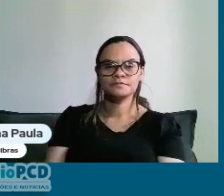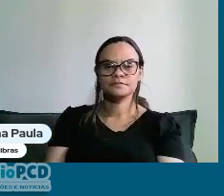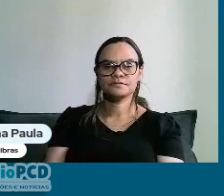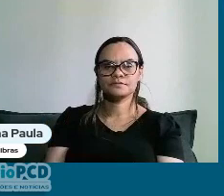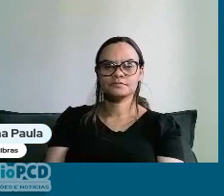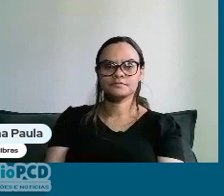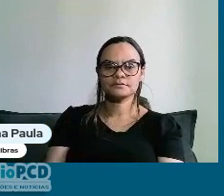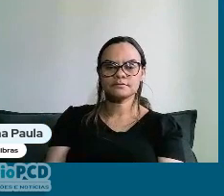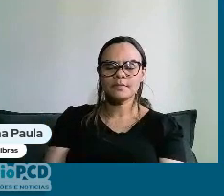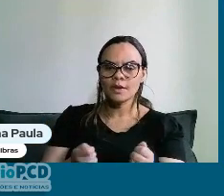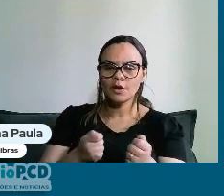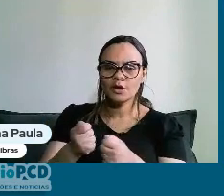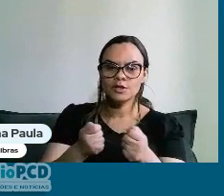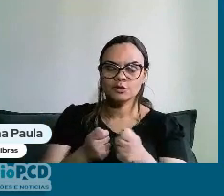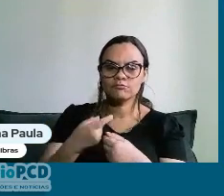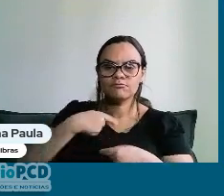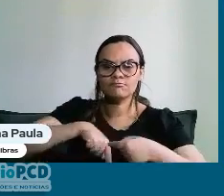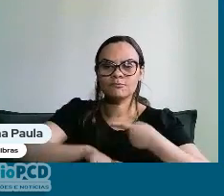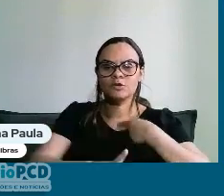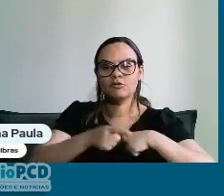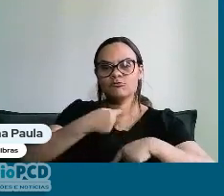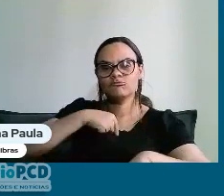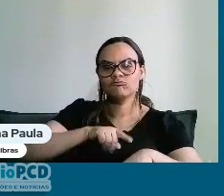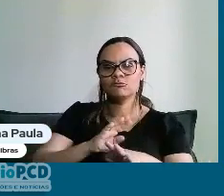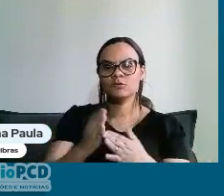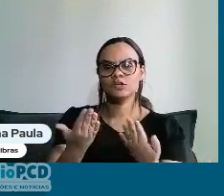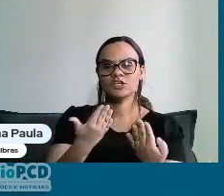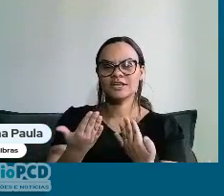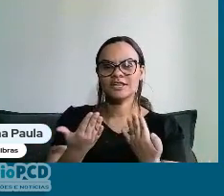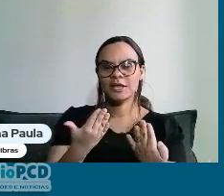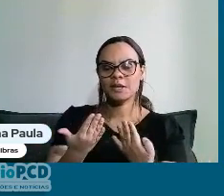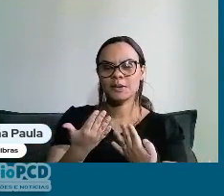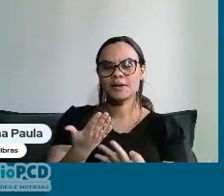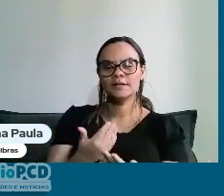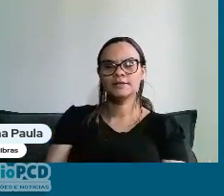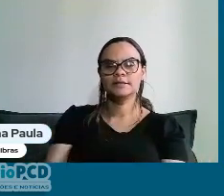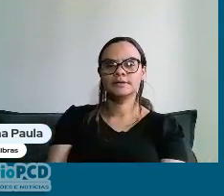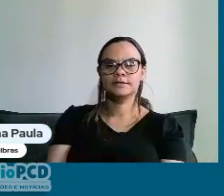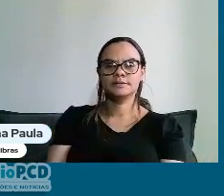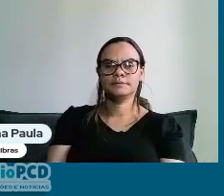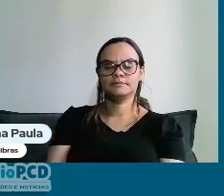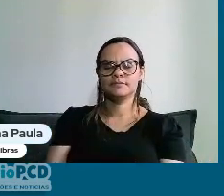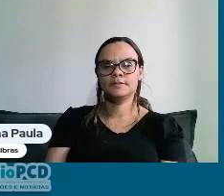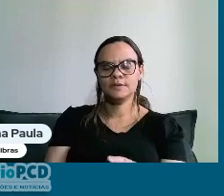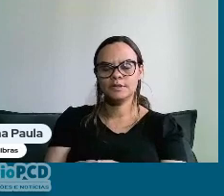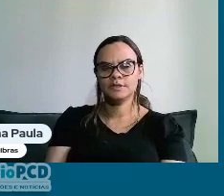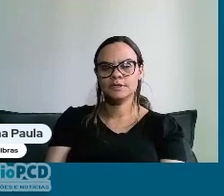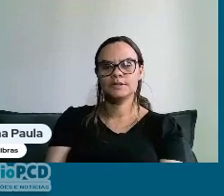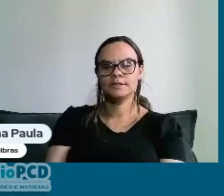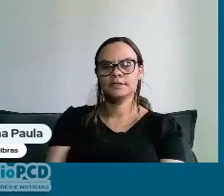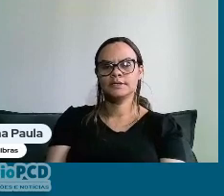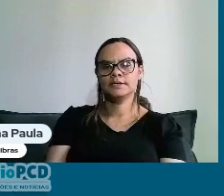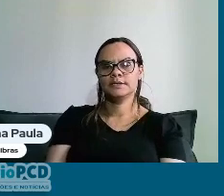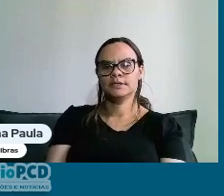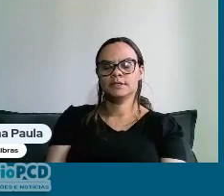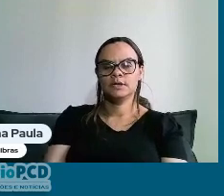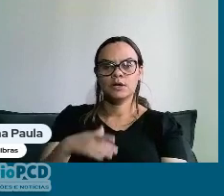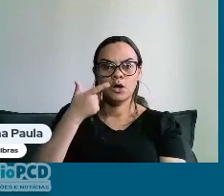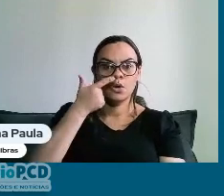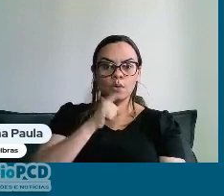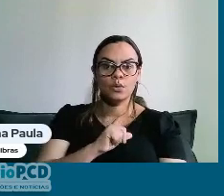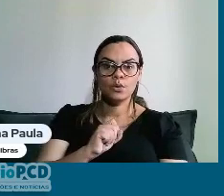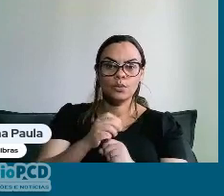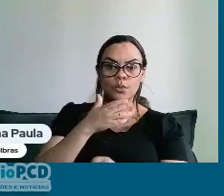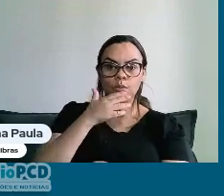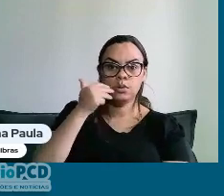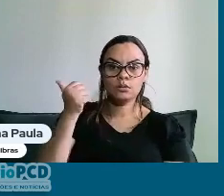ou permanecer em diálise, né? Então, existe essa possibilidade. A síndrome cardiorrenal tem essa particularidade, né? Quando você consegue melhorar